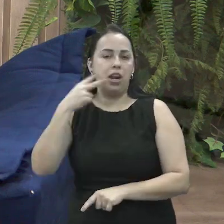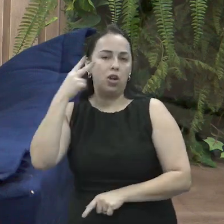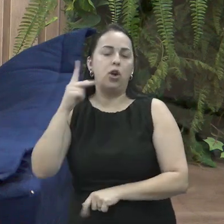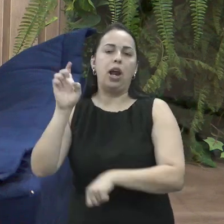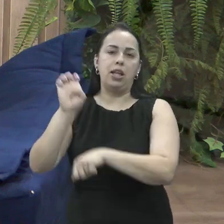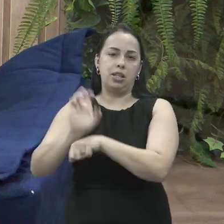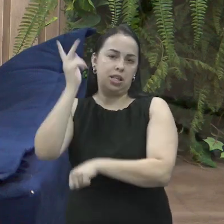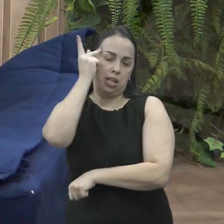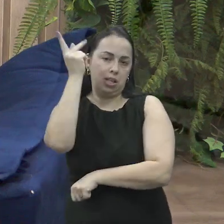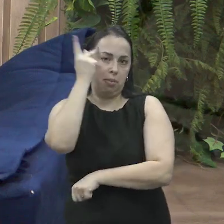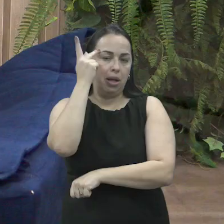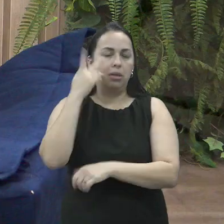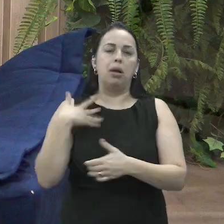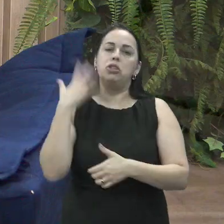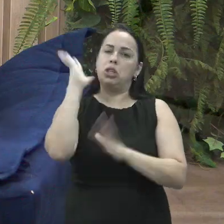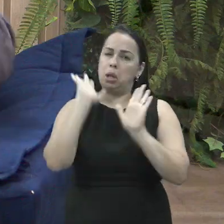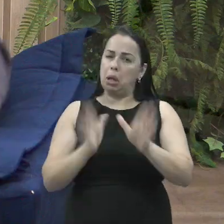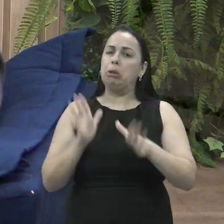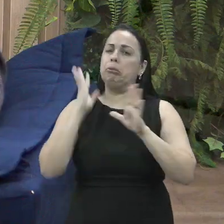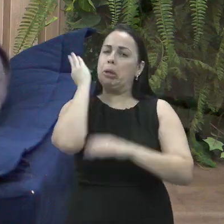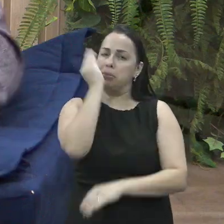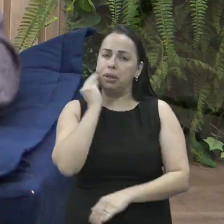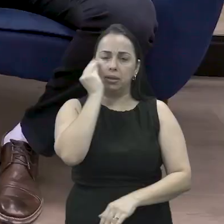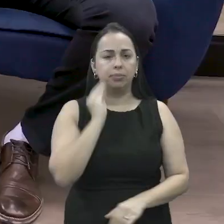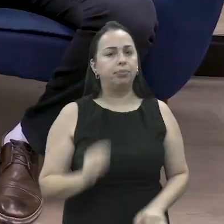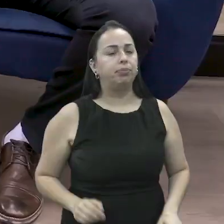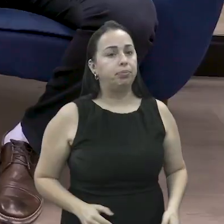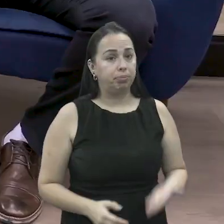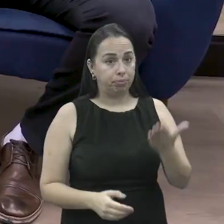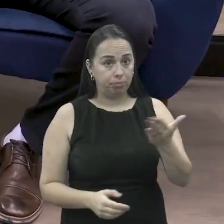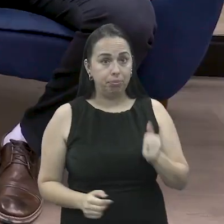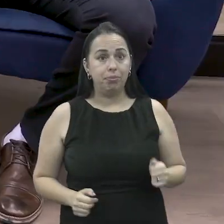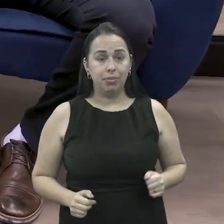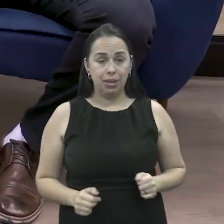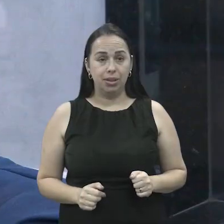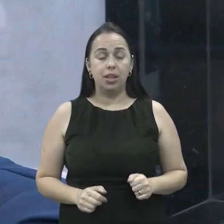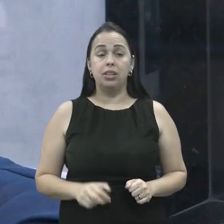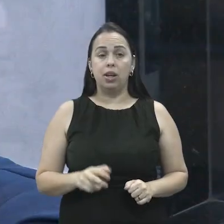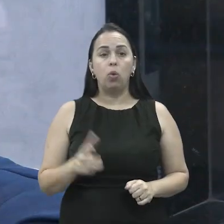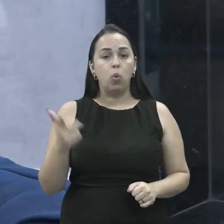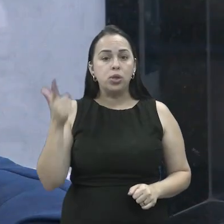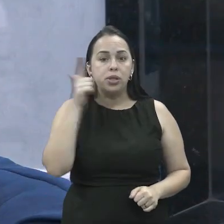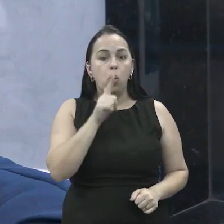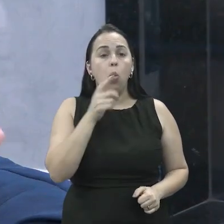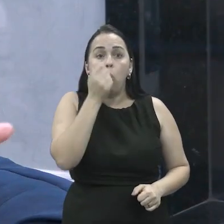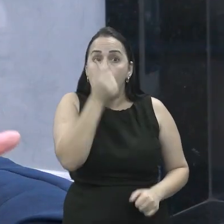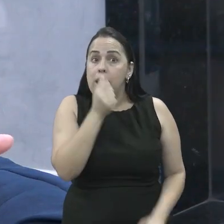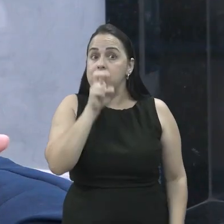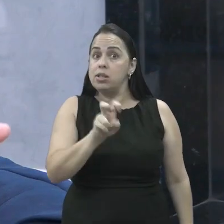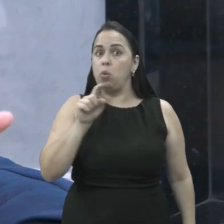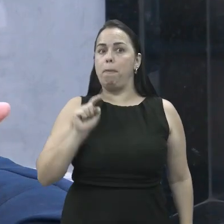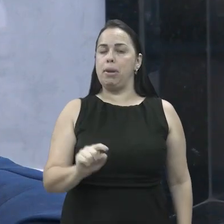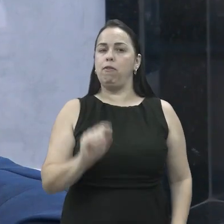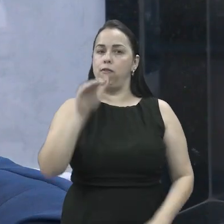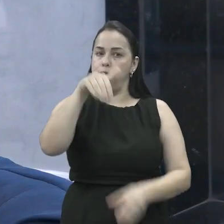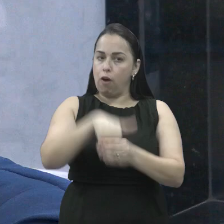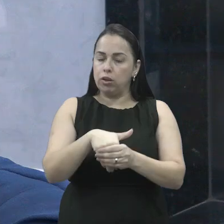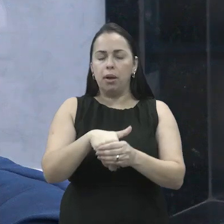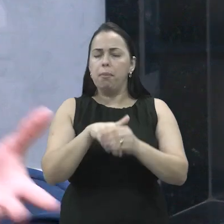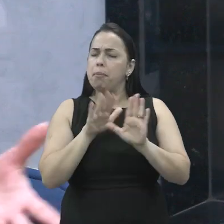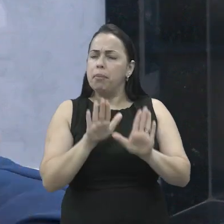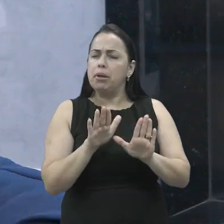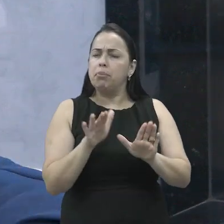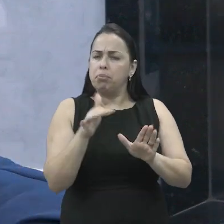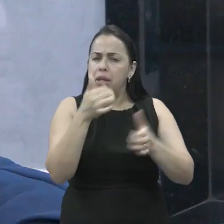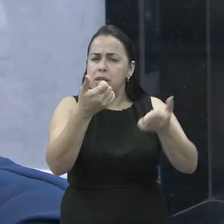é vereador pela cidade de São Paulo. Então temos uma vivência na política grande. Uhum. Você teve quase 5.000 votos, Sim. Uma